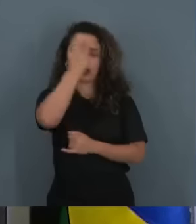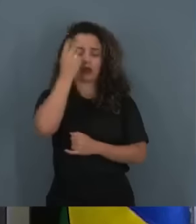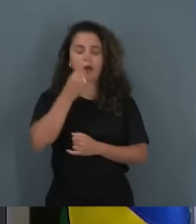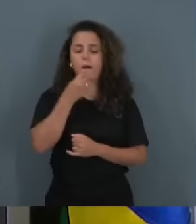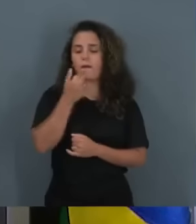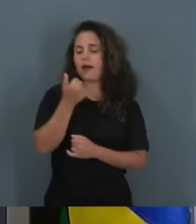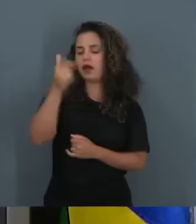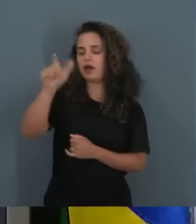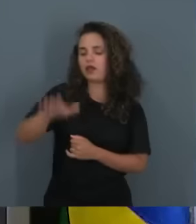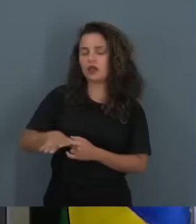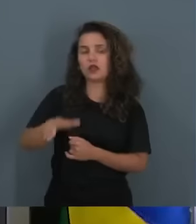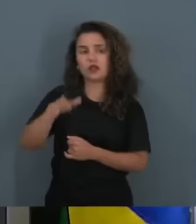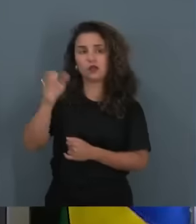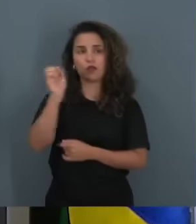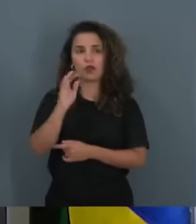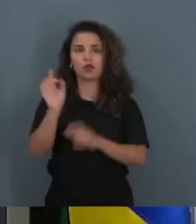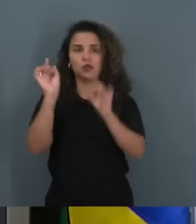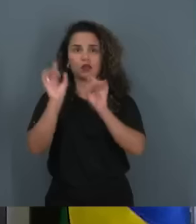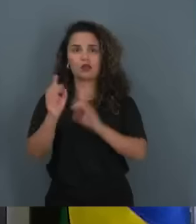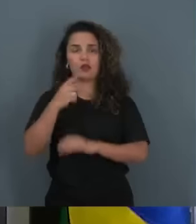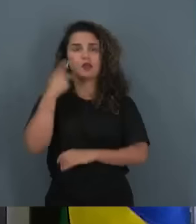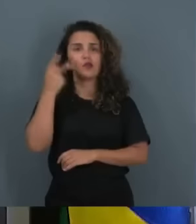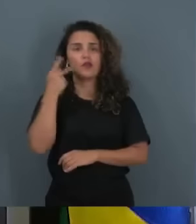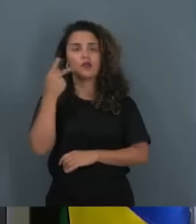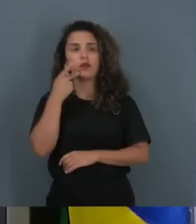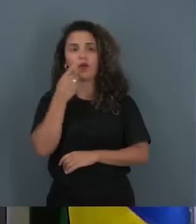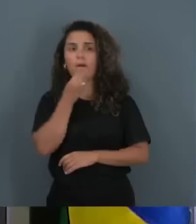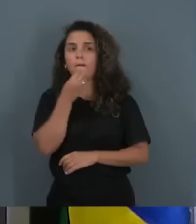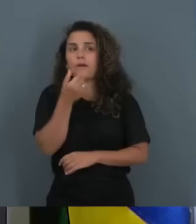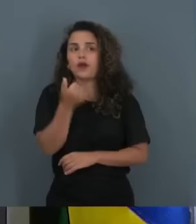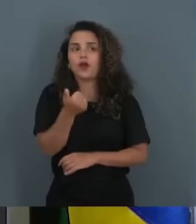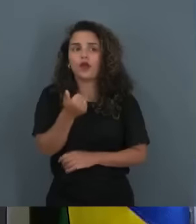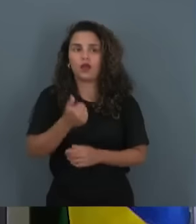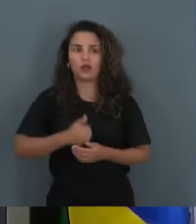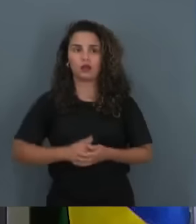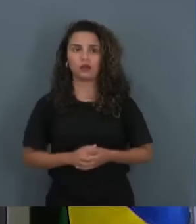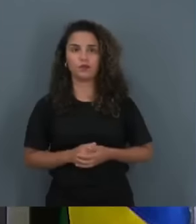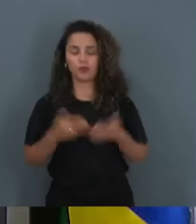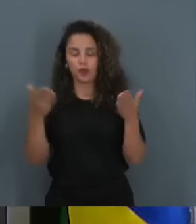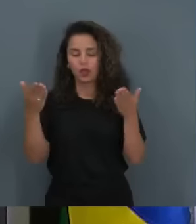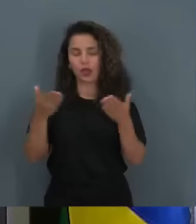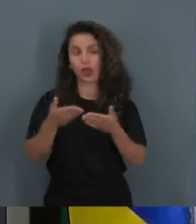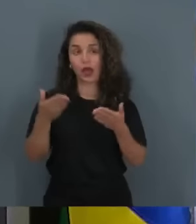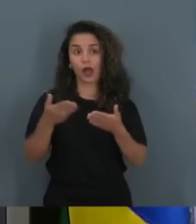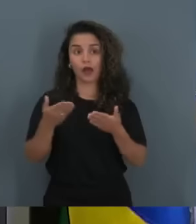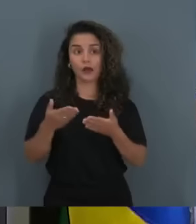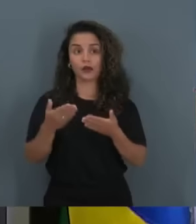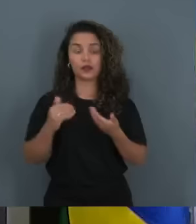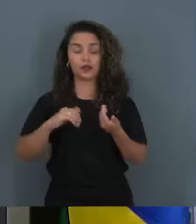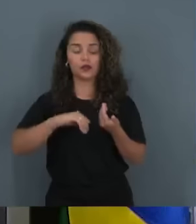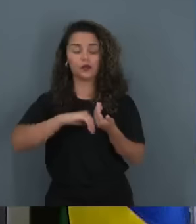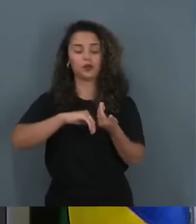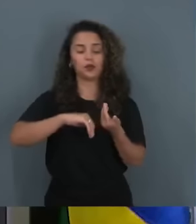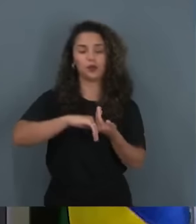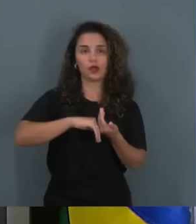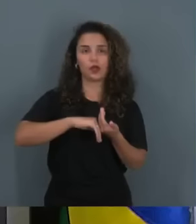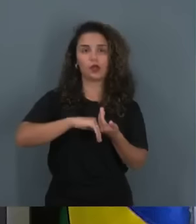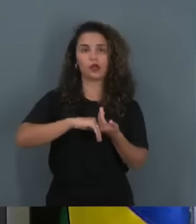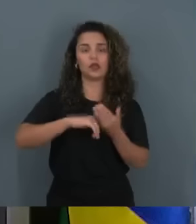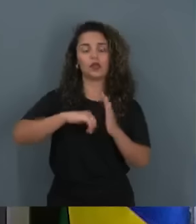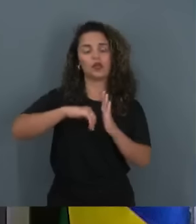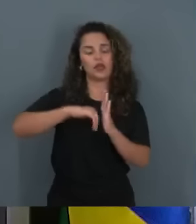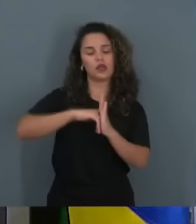país, cidadãos de bem, especialmente parlamentares de bem, aqui do Congresso, da Câmara e do